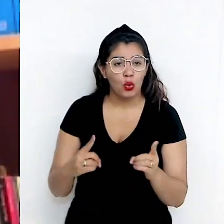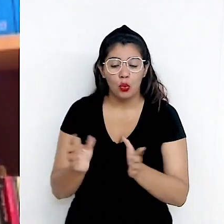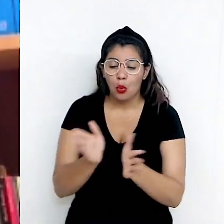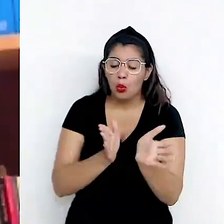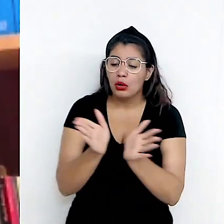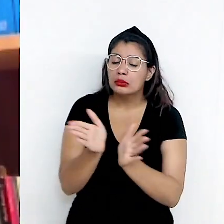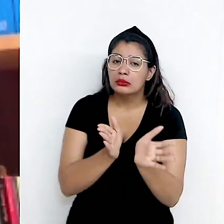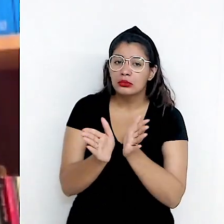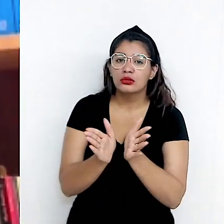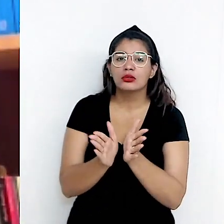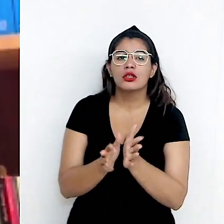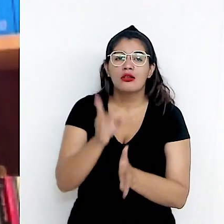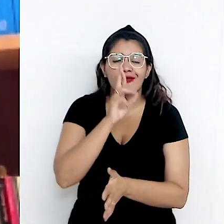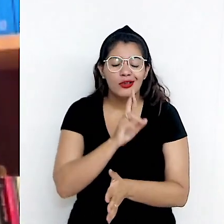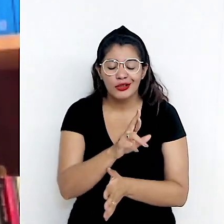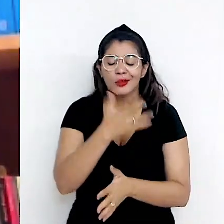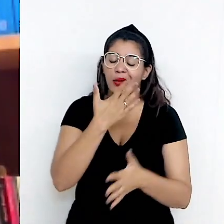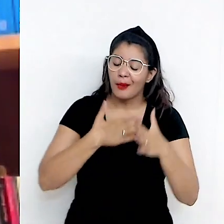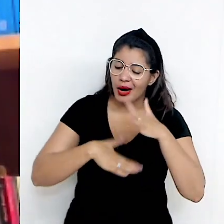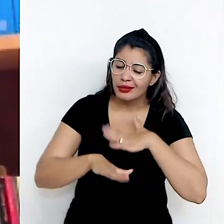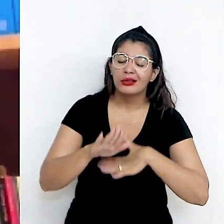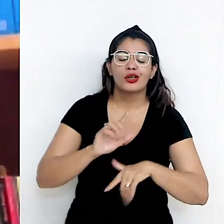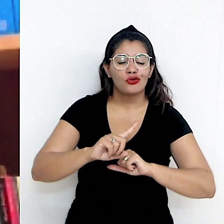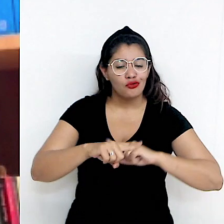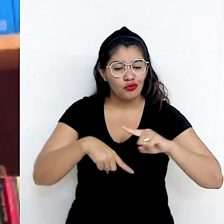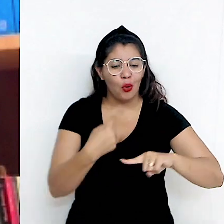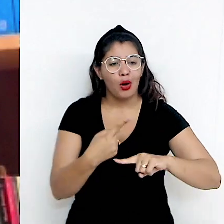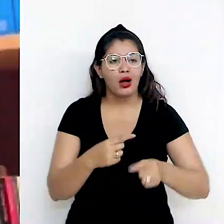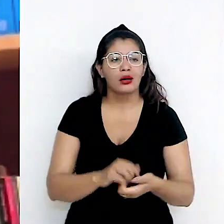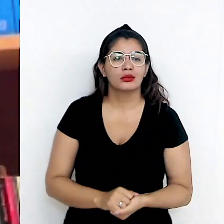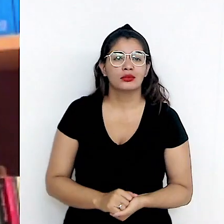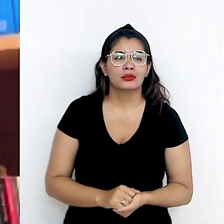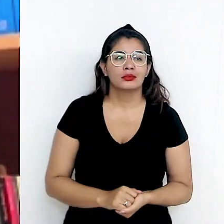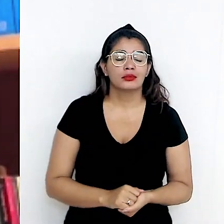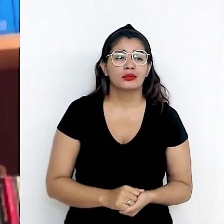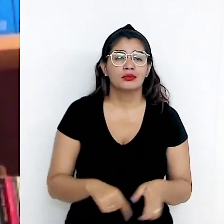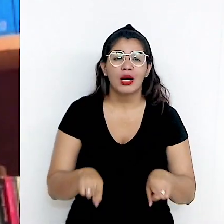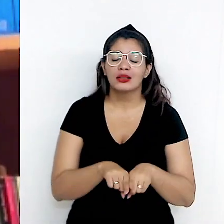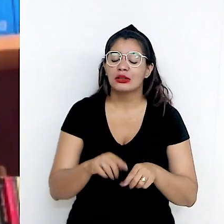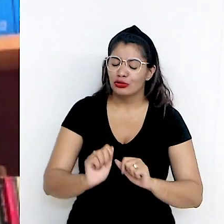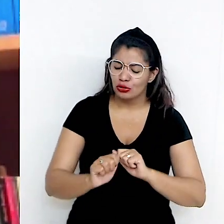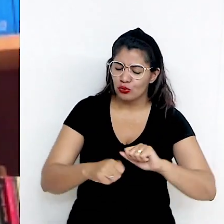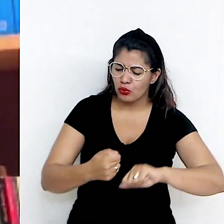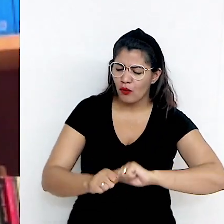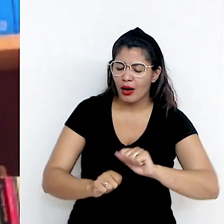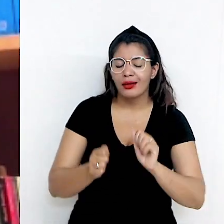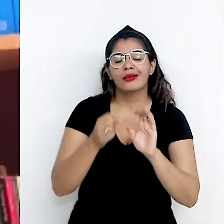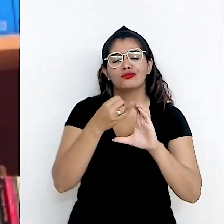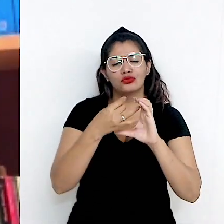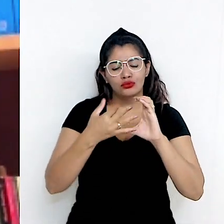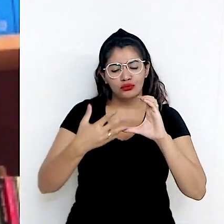multilateralismo EA solução pacífica das controvérsias mas é sobretudo a dimensão Econômica que tem